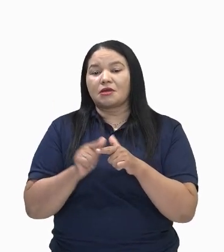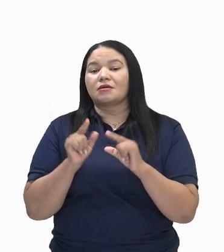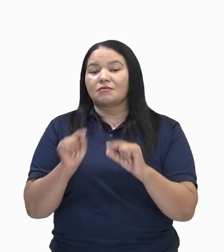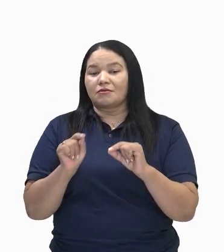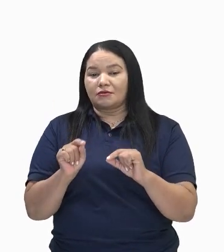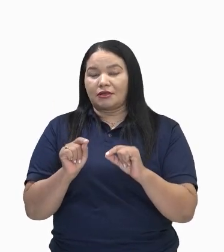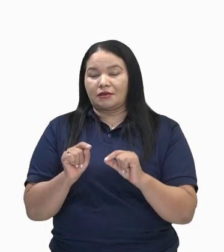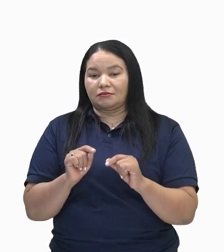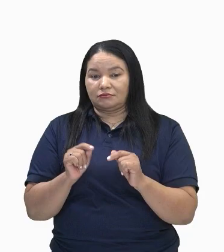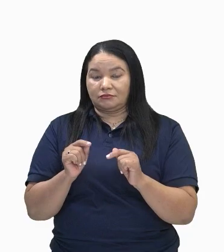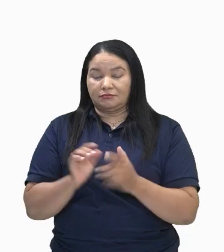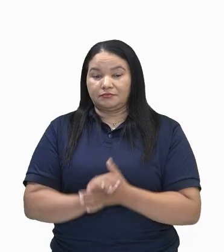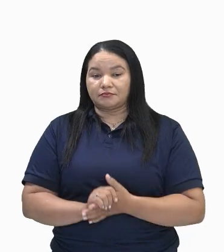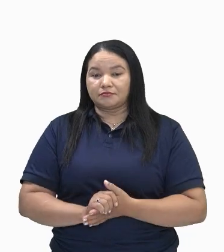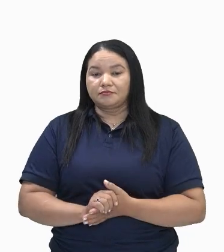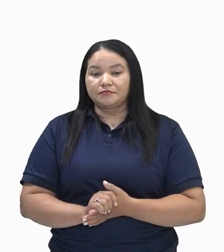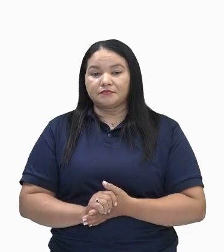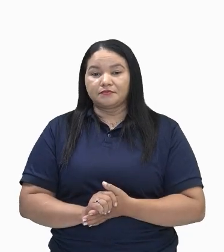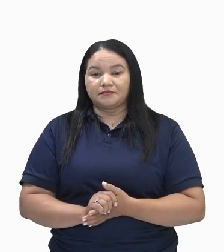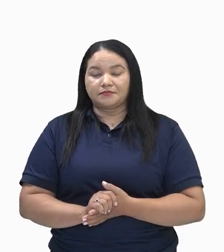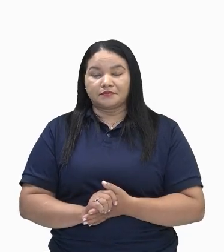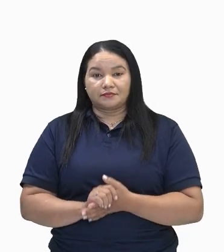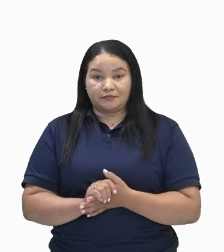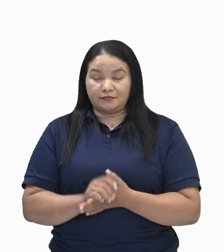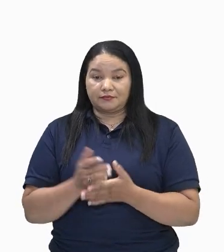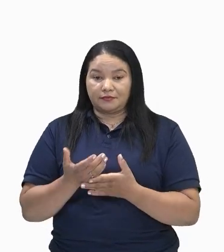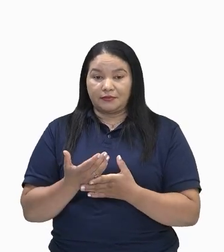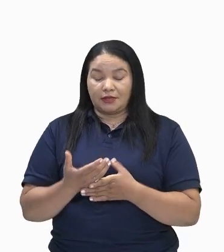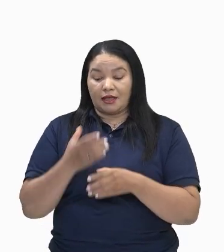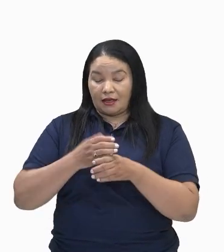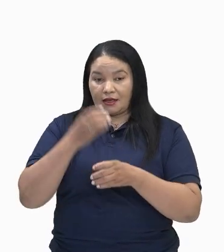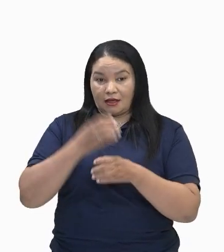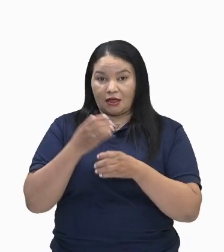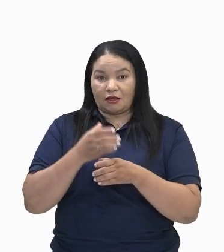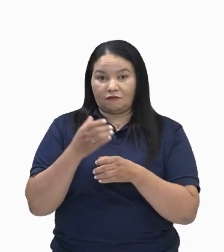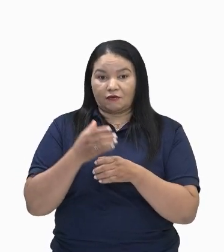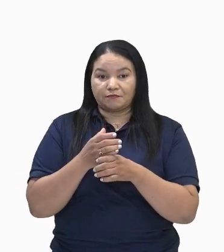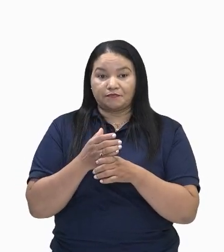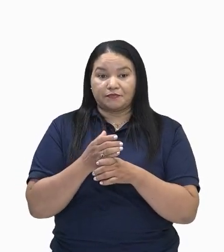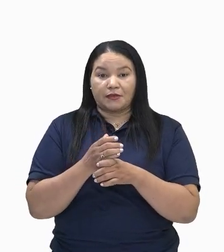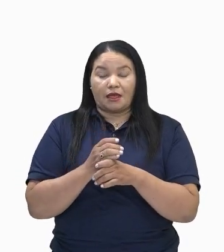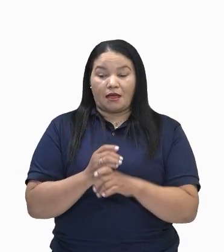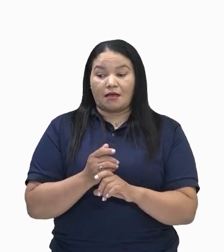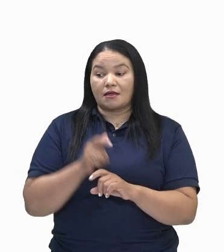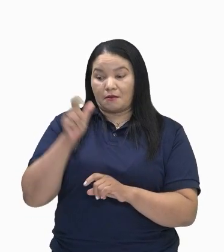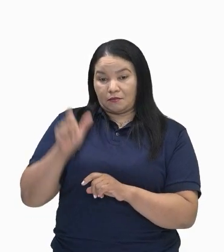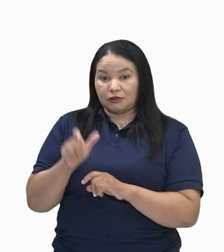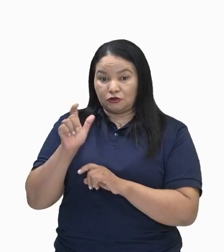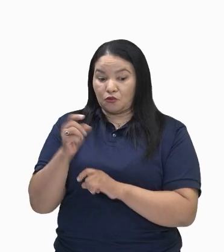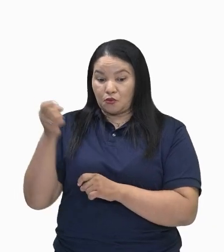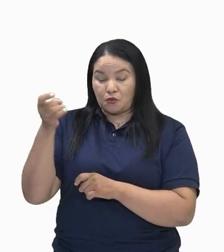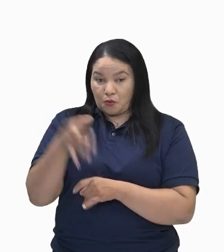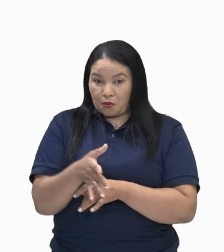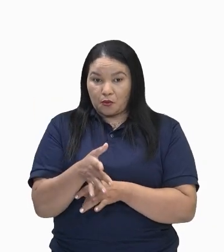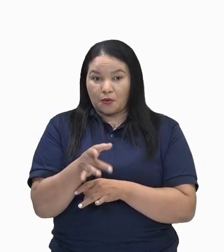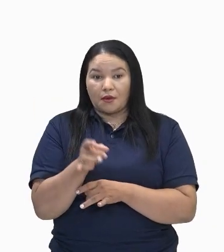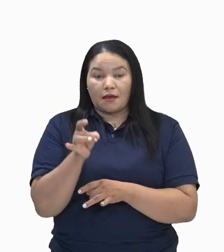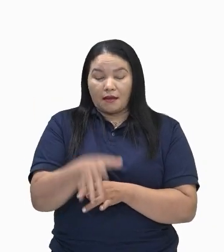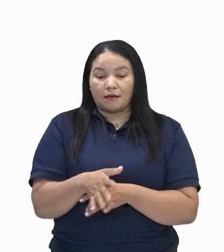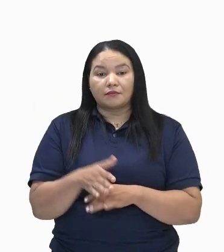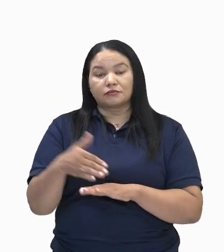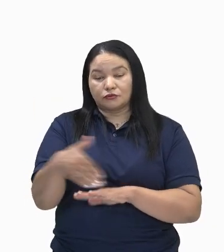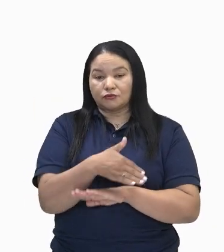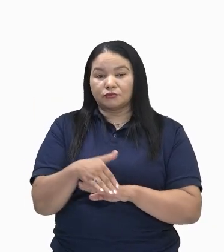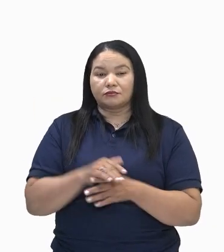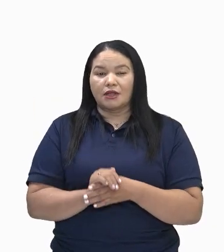situação inicial? Ora, a garrafa é descartada pelo ser humano após o consumo do líquido. E então ela